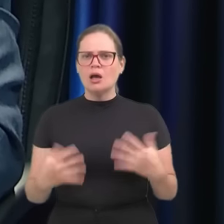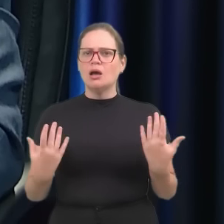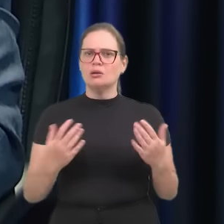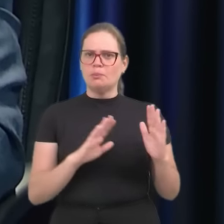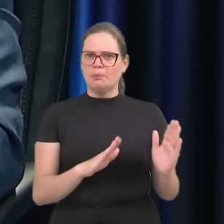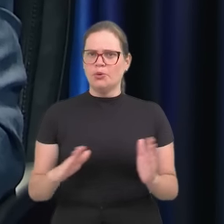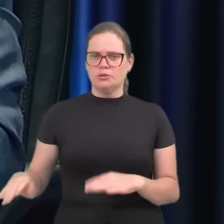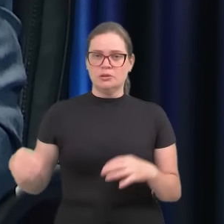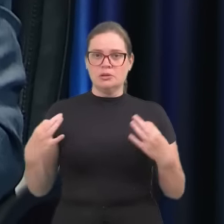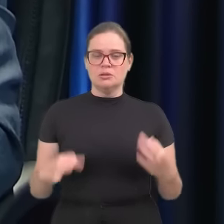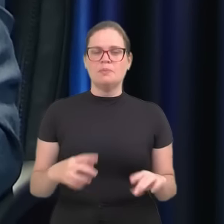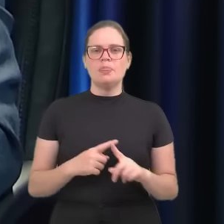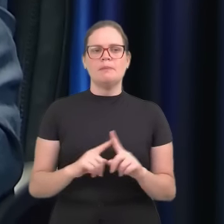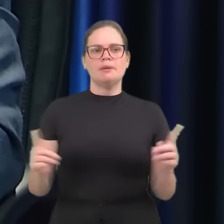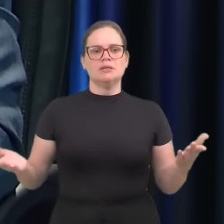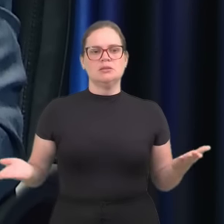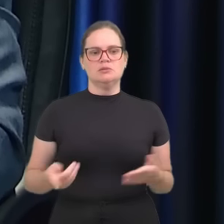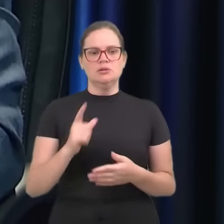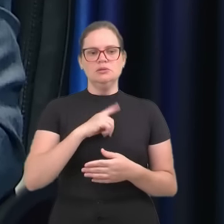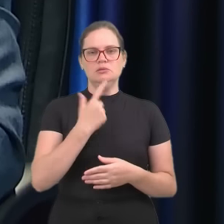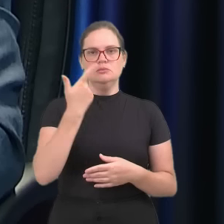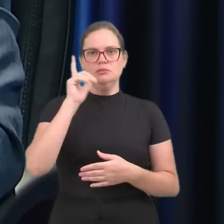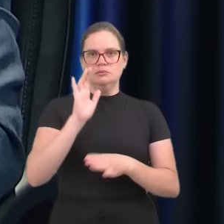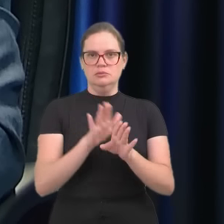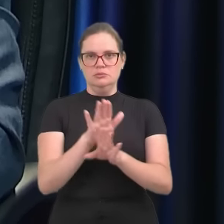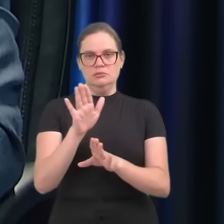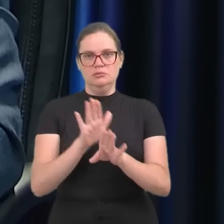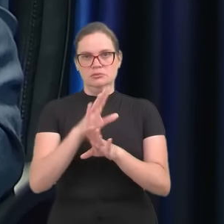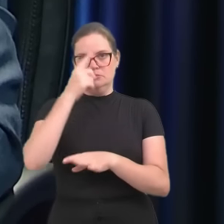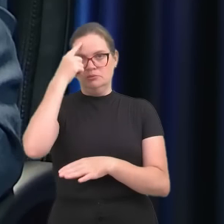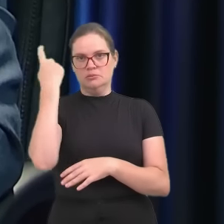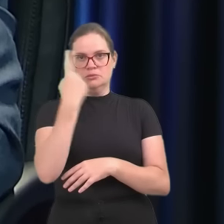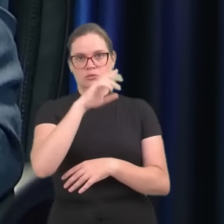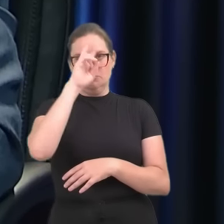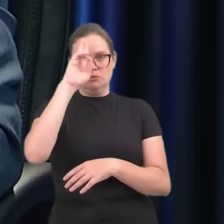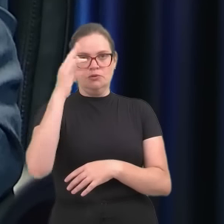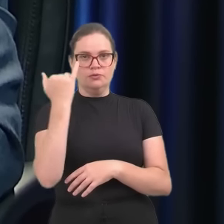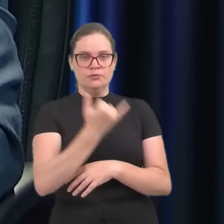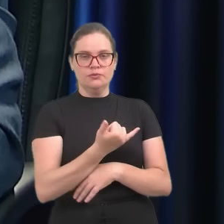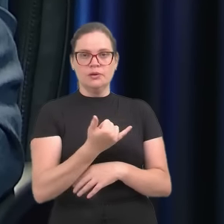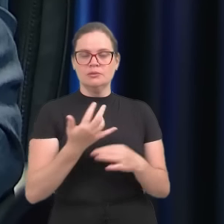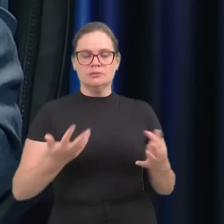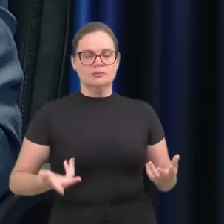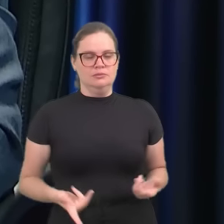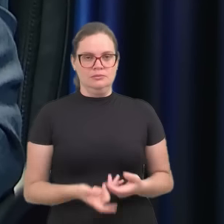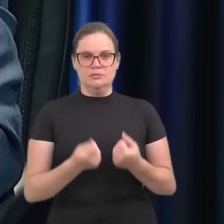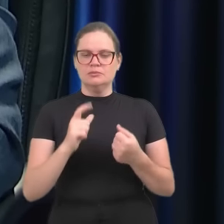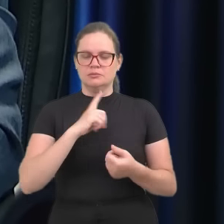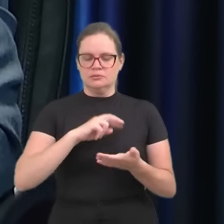você, né? Tá tudo certo, o processo é esse mesmo. Mas agora vem uma ordem de Jesus